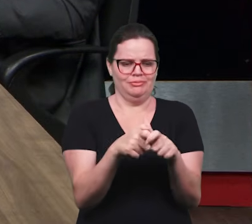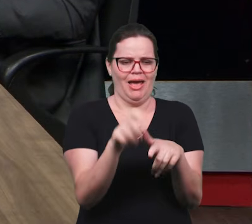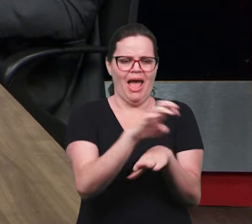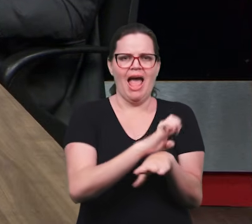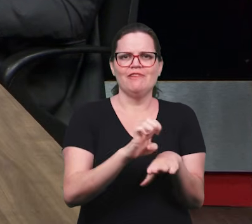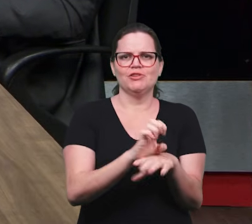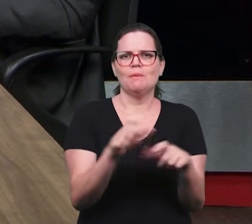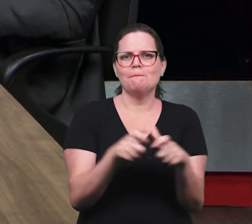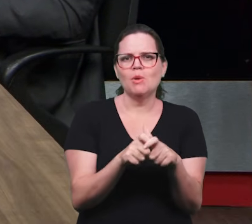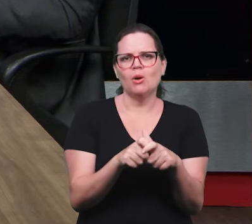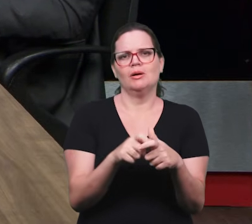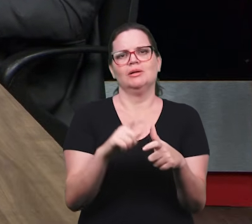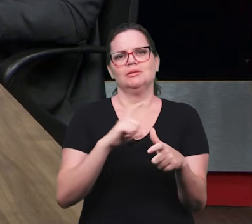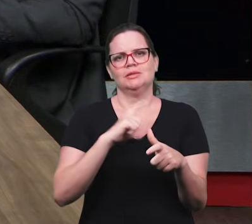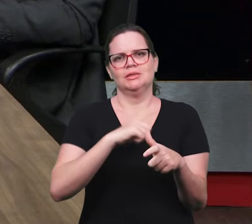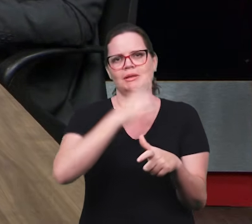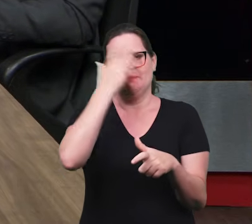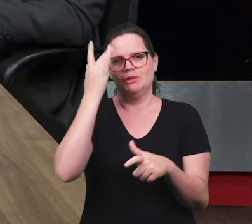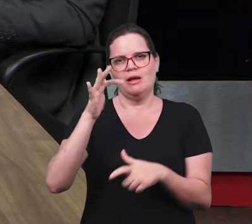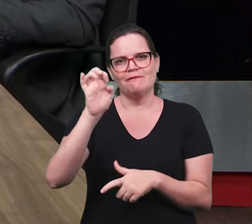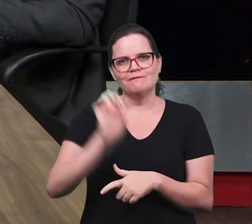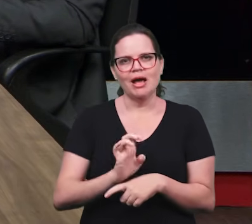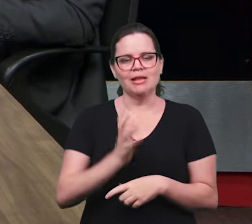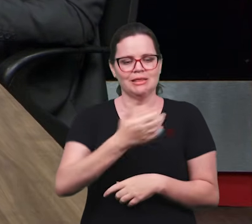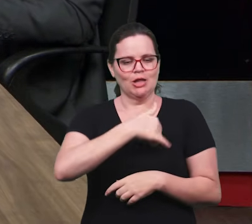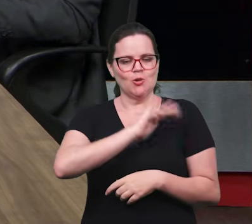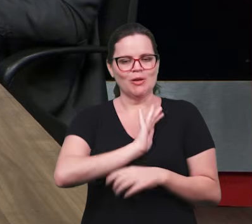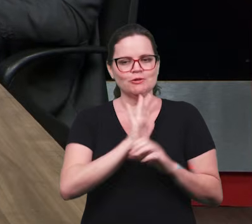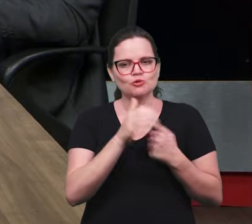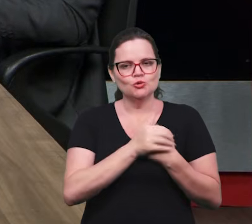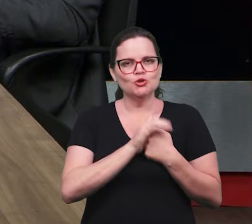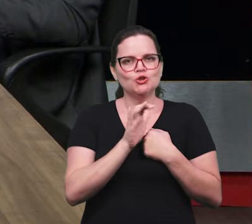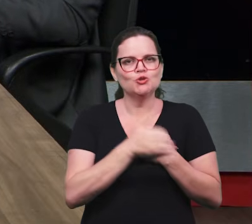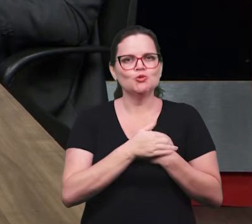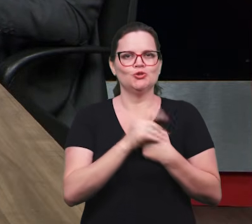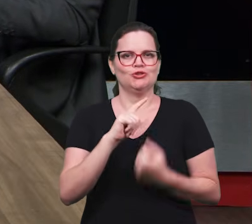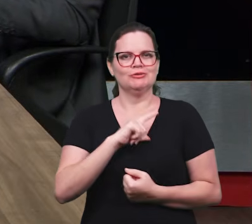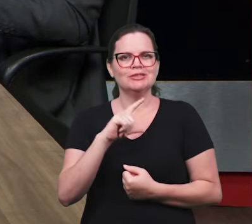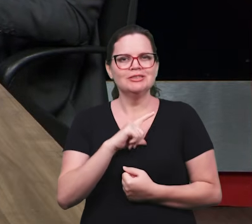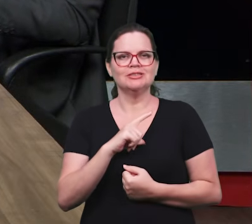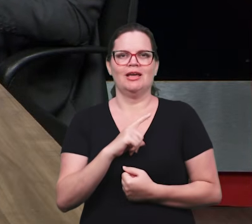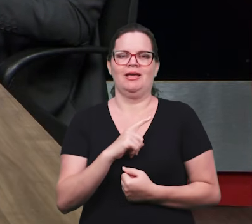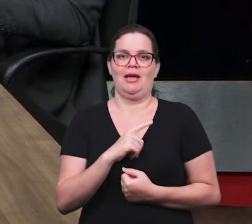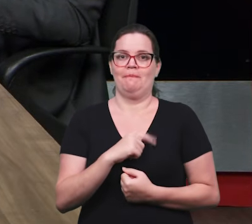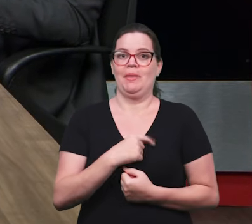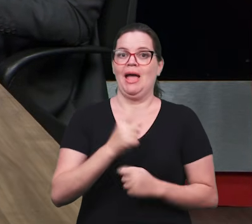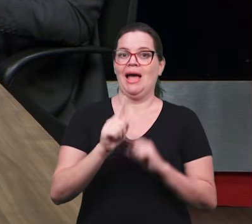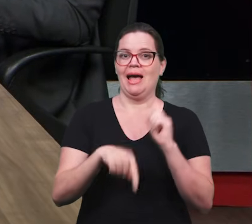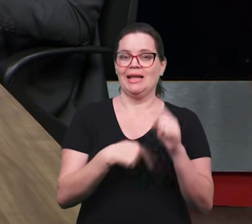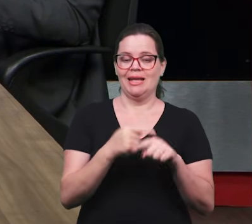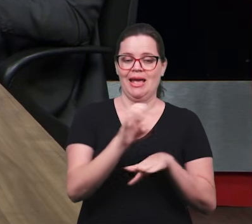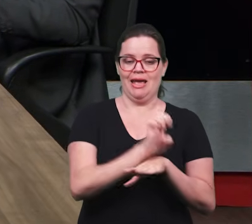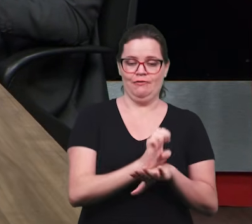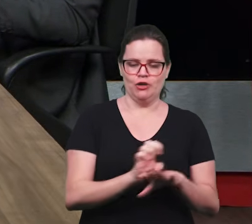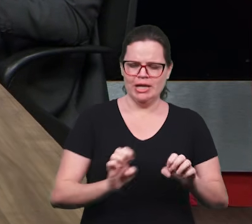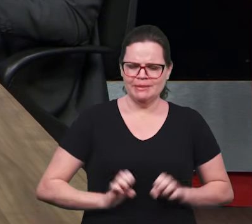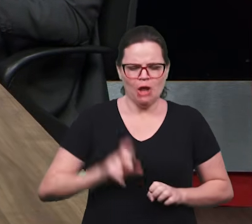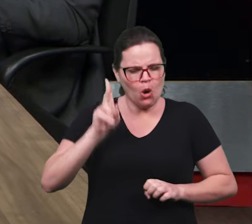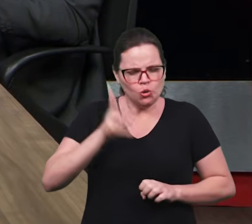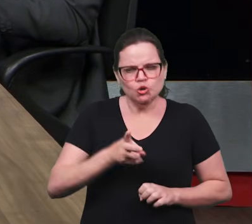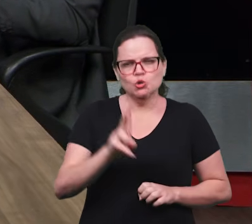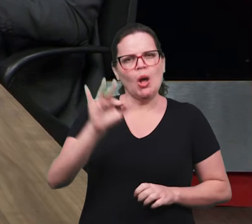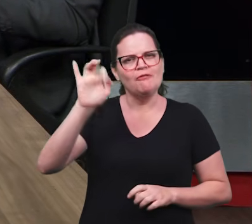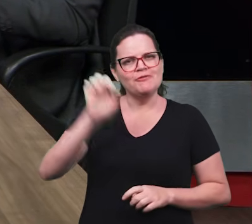todos ali tinham a fé genuína que foi guardada no coração dos irmãos que estavam em Éfeso, que estavam em